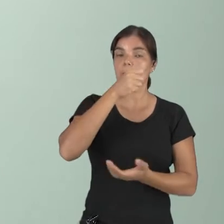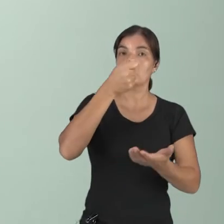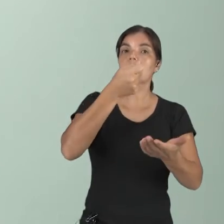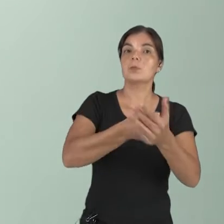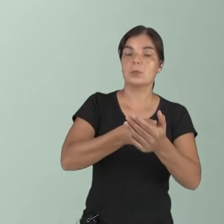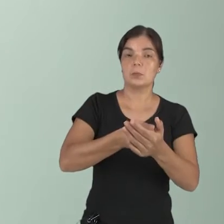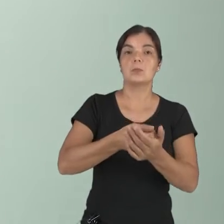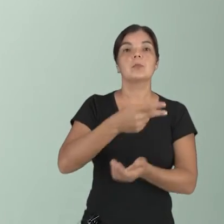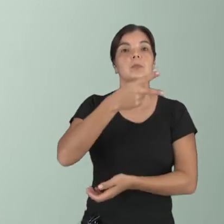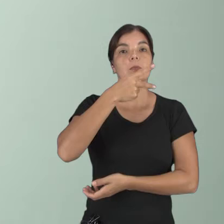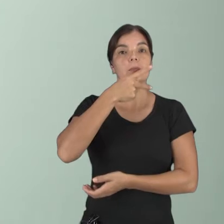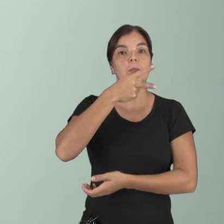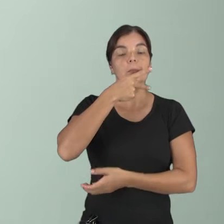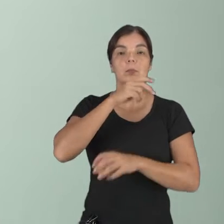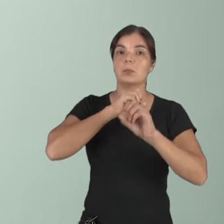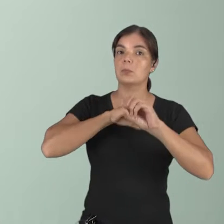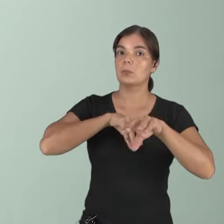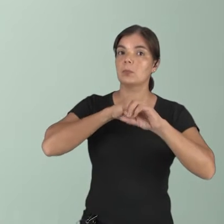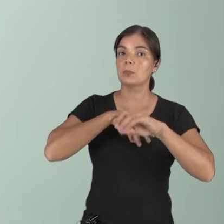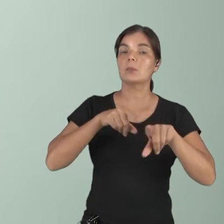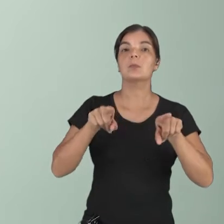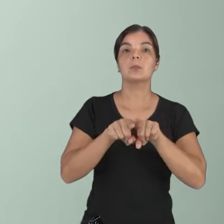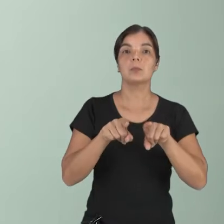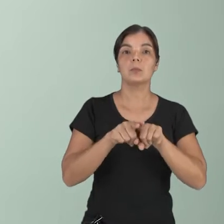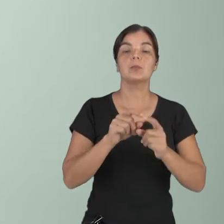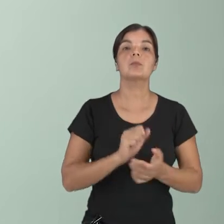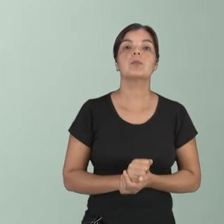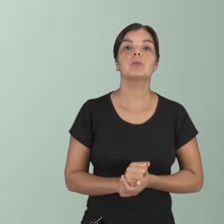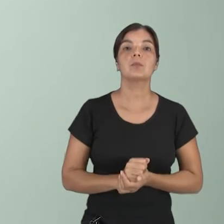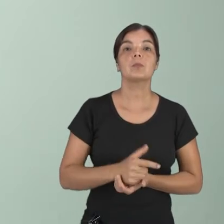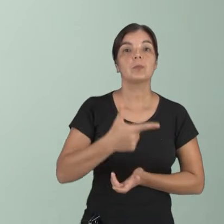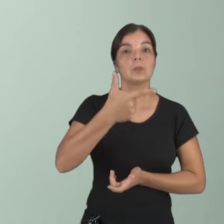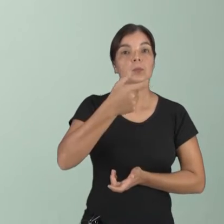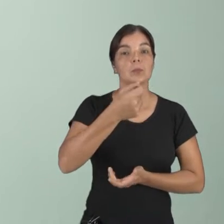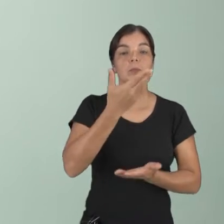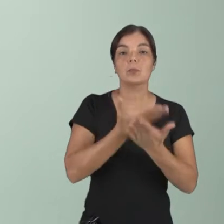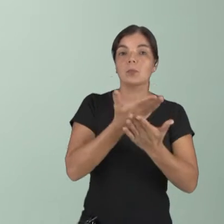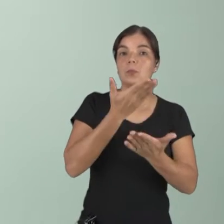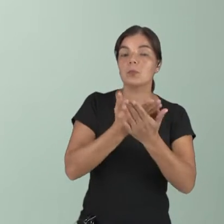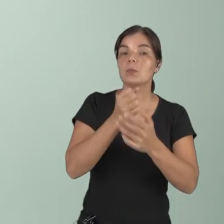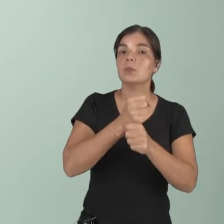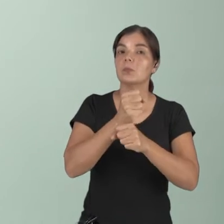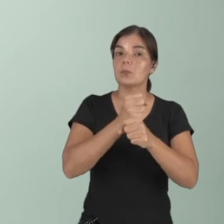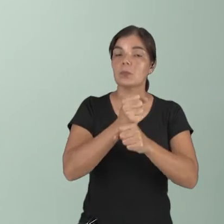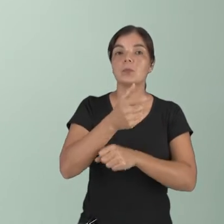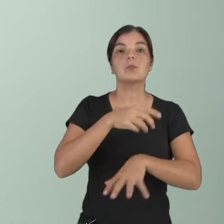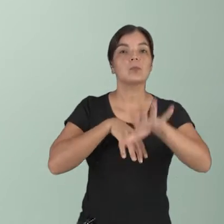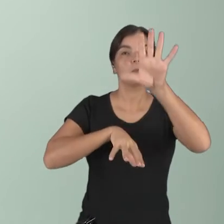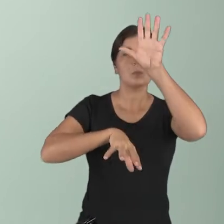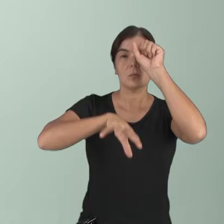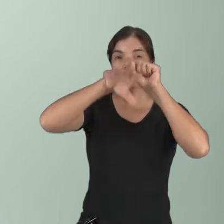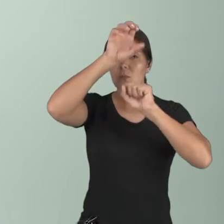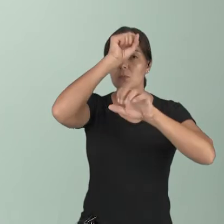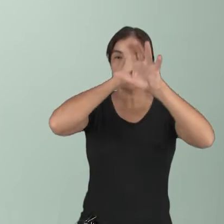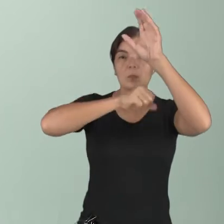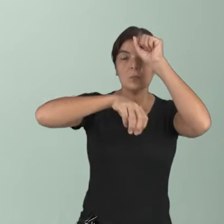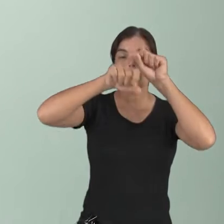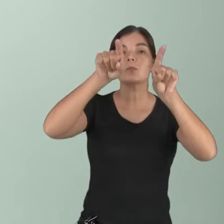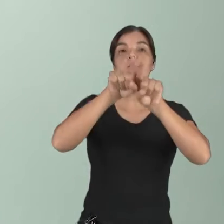pagado para Platão ensinar ele, e ele, em 20 anos de estudo, ele conseguiu adquirir muito